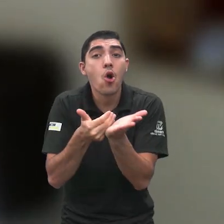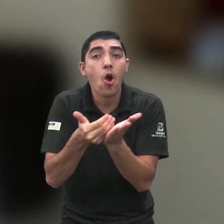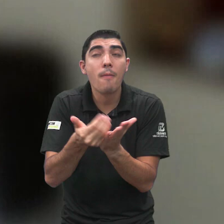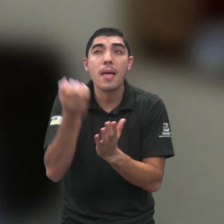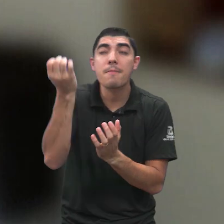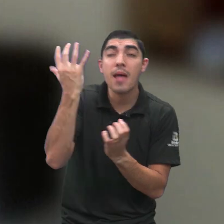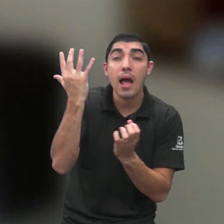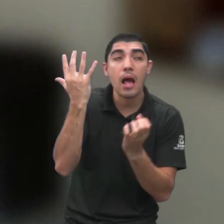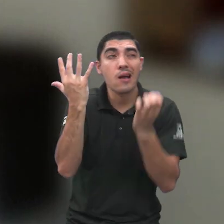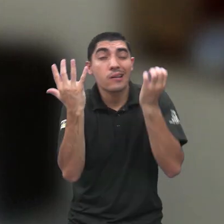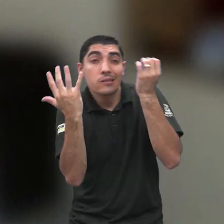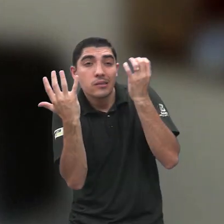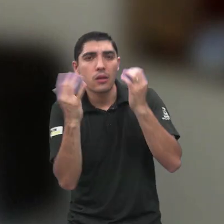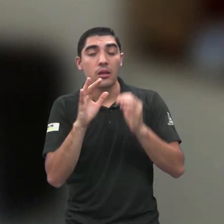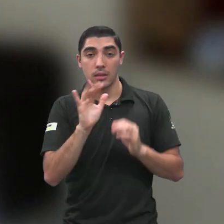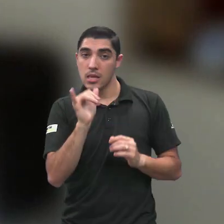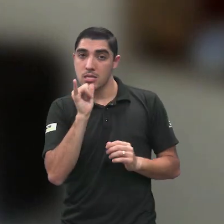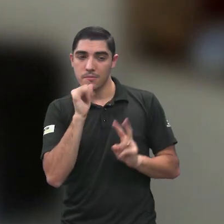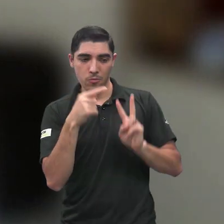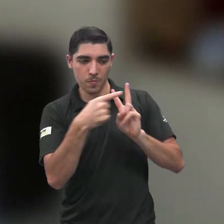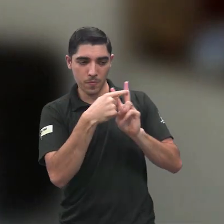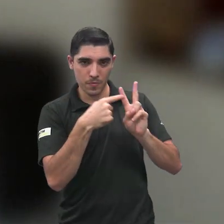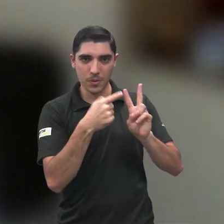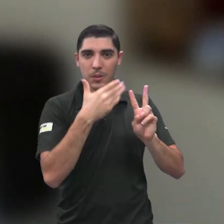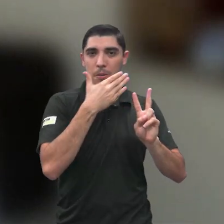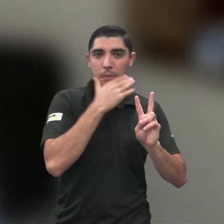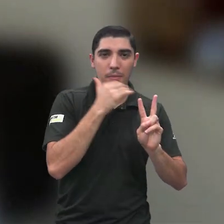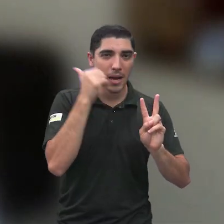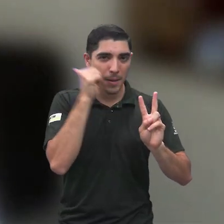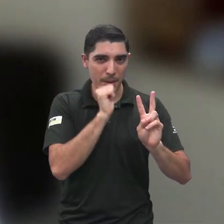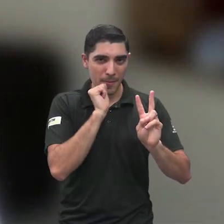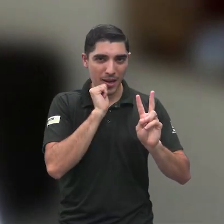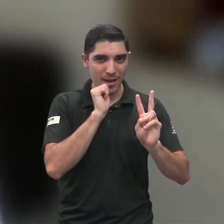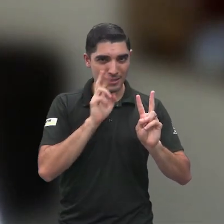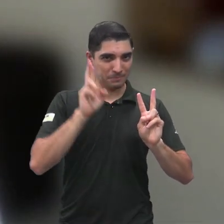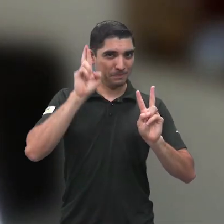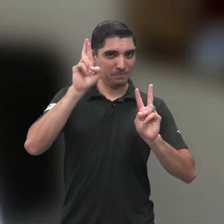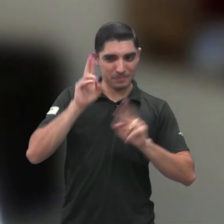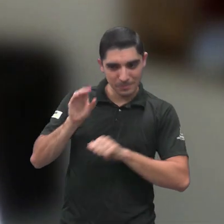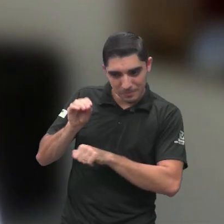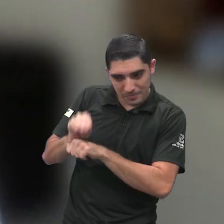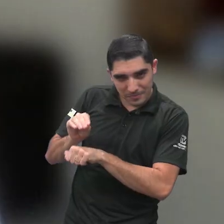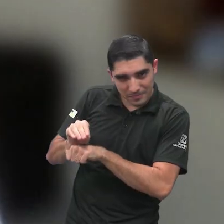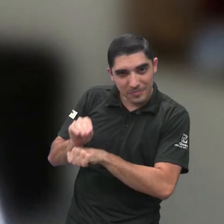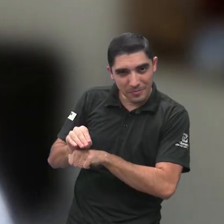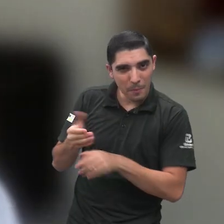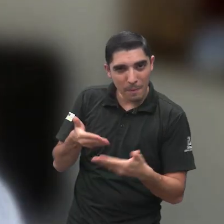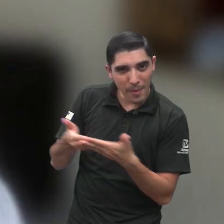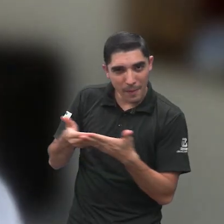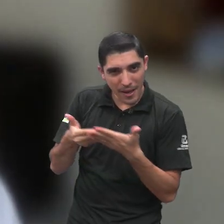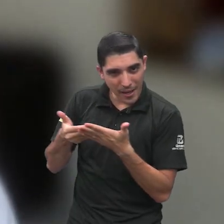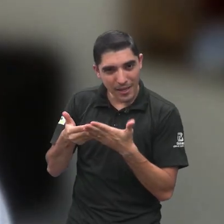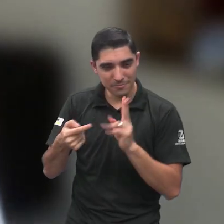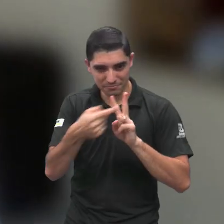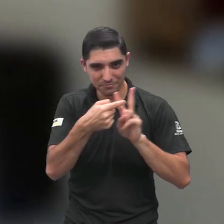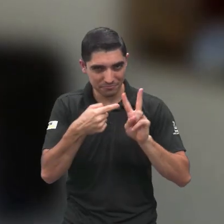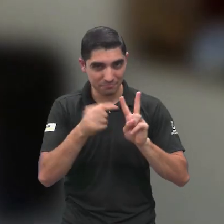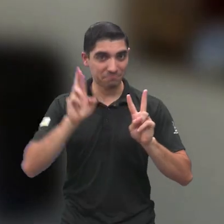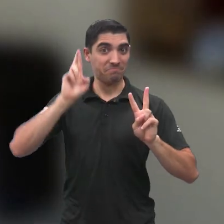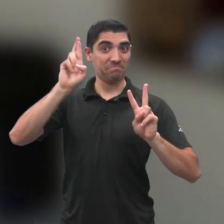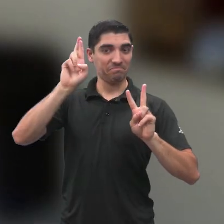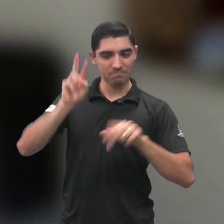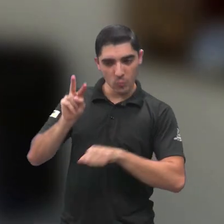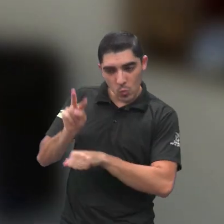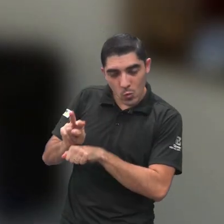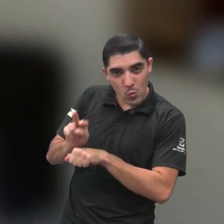não somente os pais biológicos, né? Qualquer pessoa que se coloca na função de pai tem um